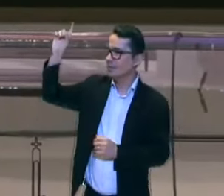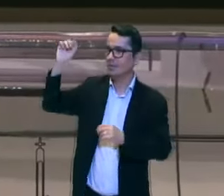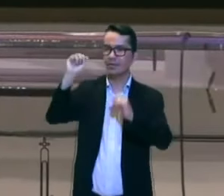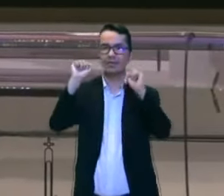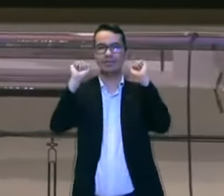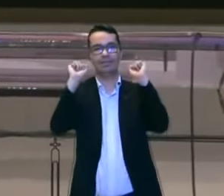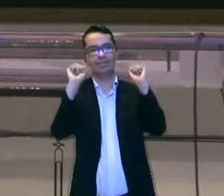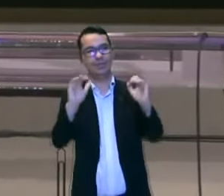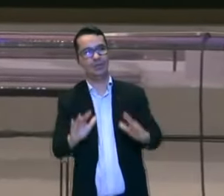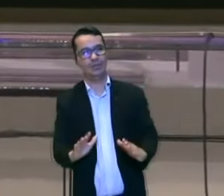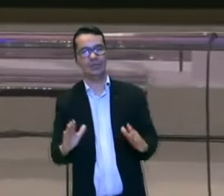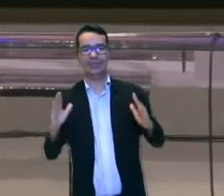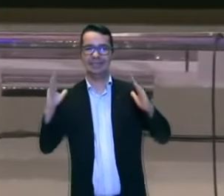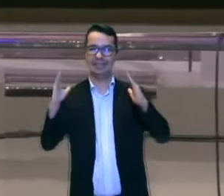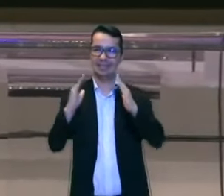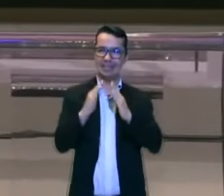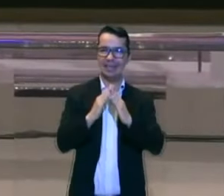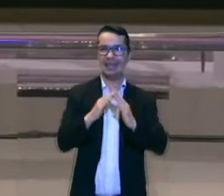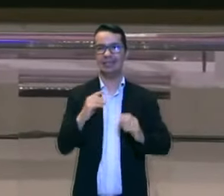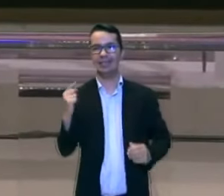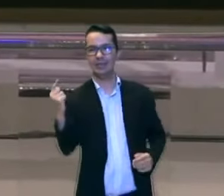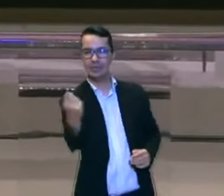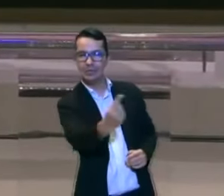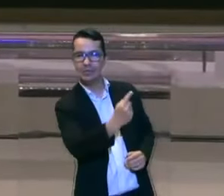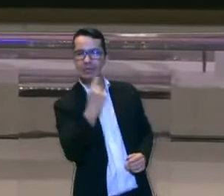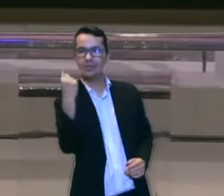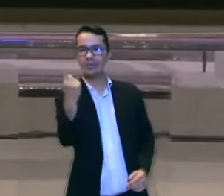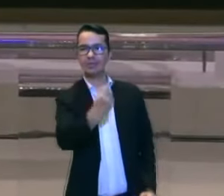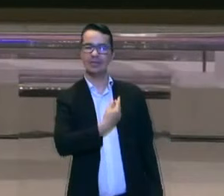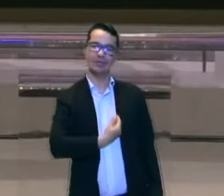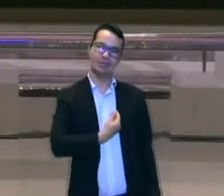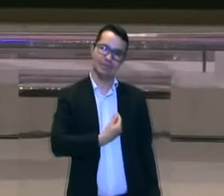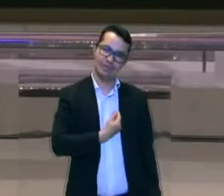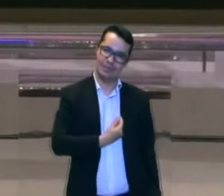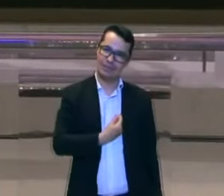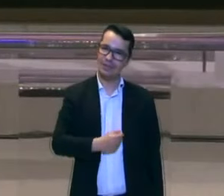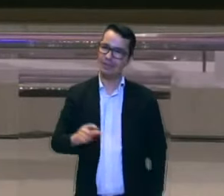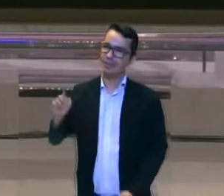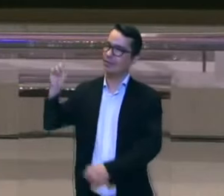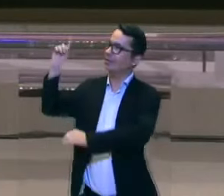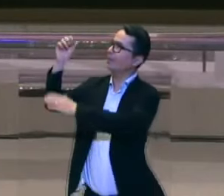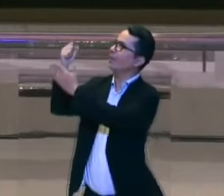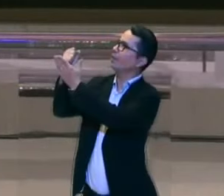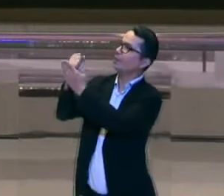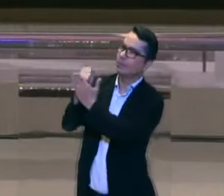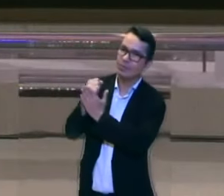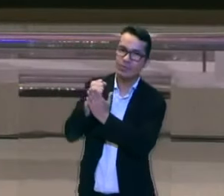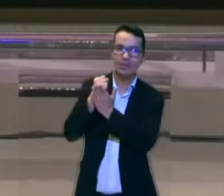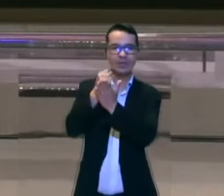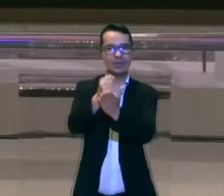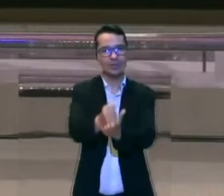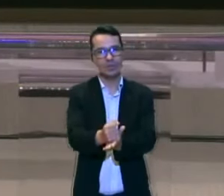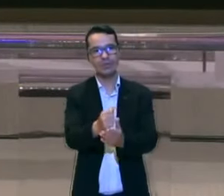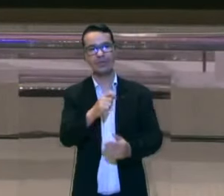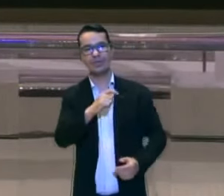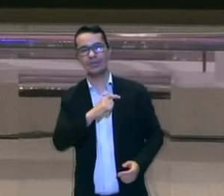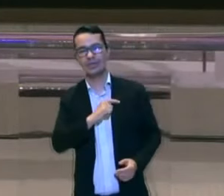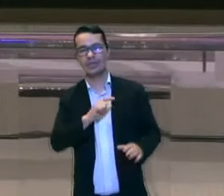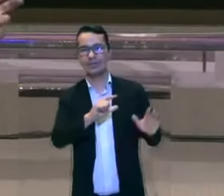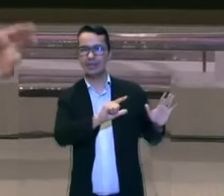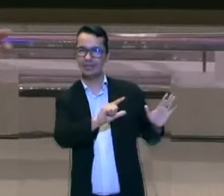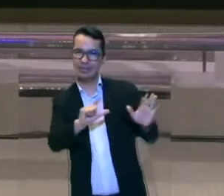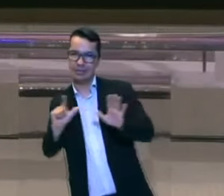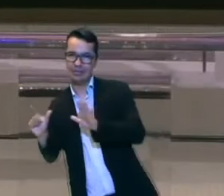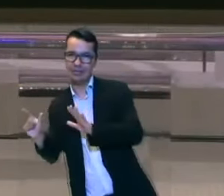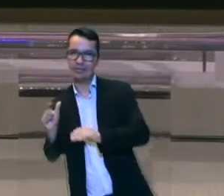Que a vida dele com o Senhor seja reatada. Que o Senhor fale o coração. Ele diz que depois de 6 semanas, um dia ele